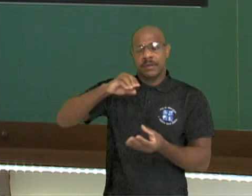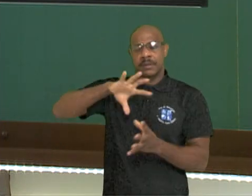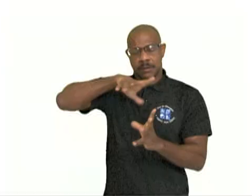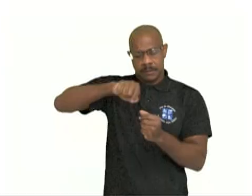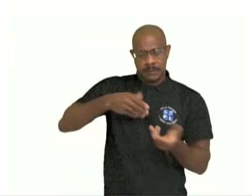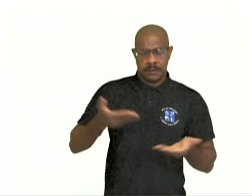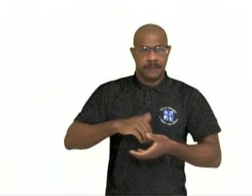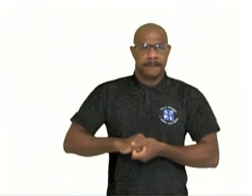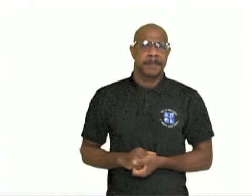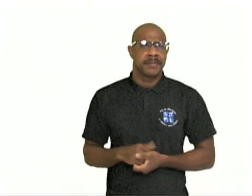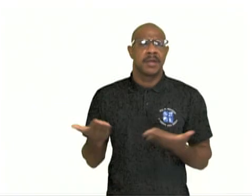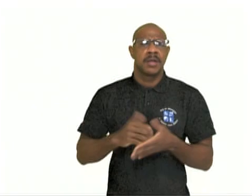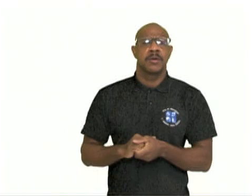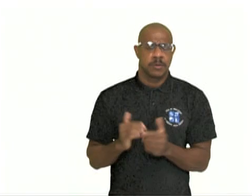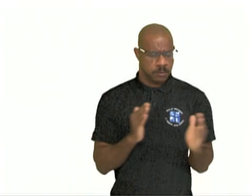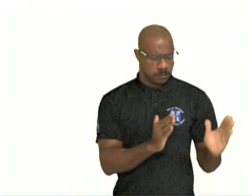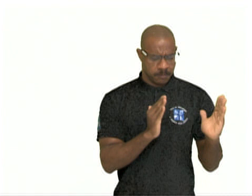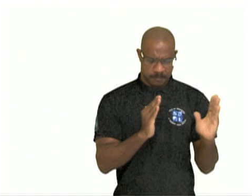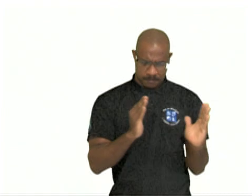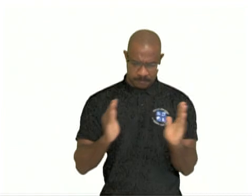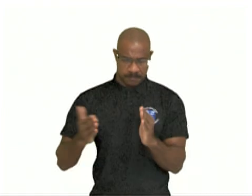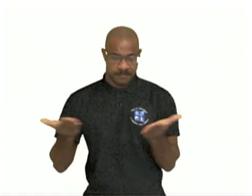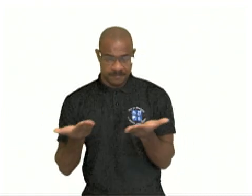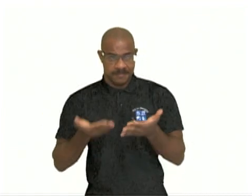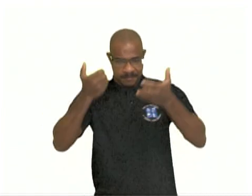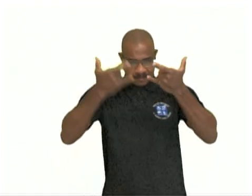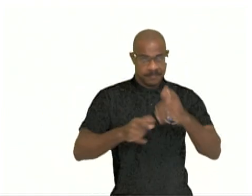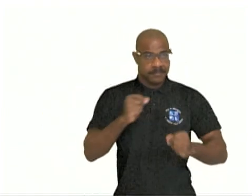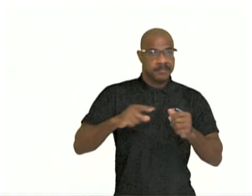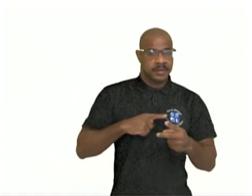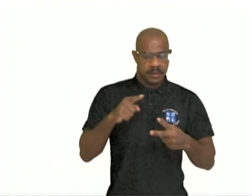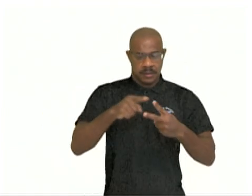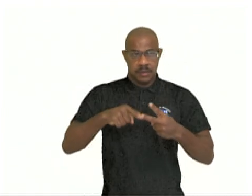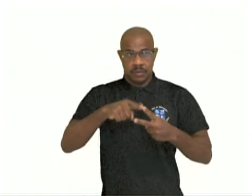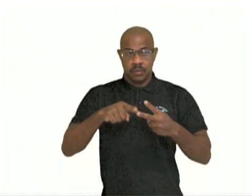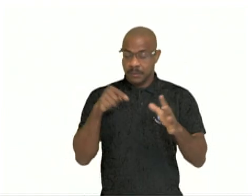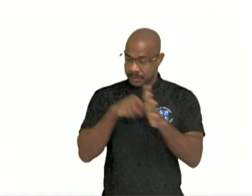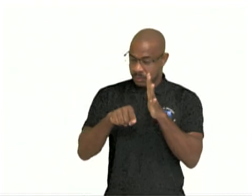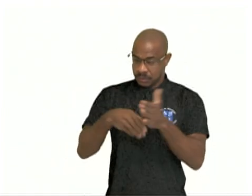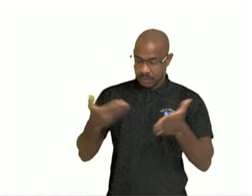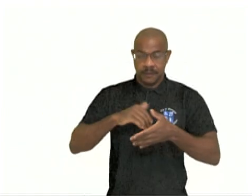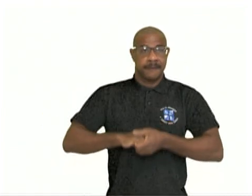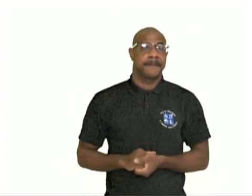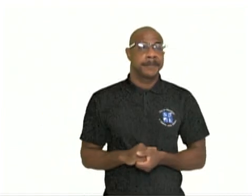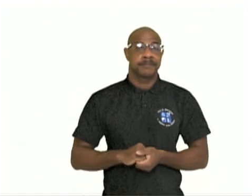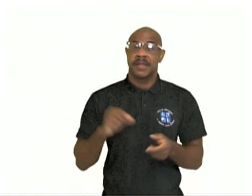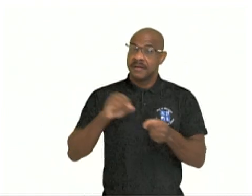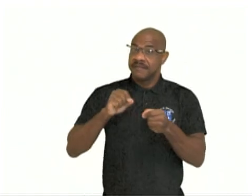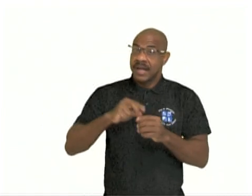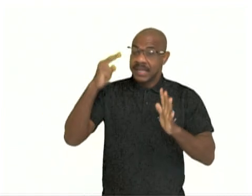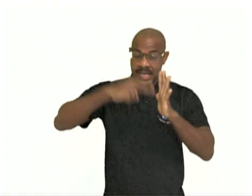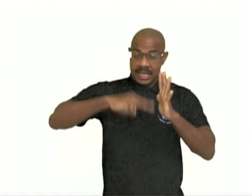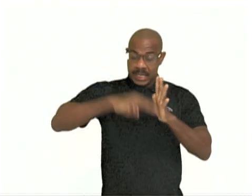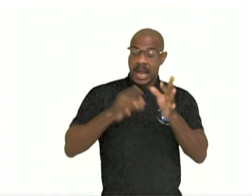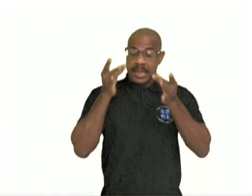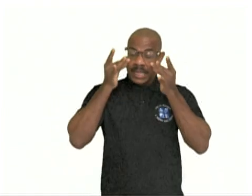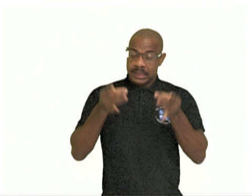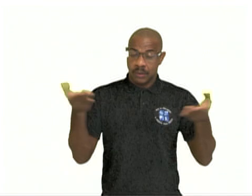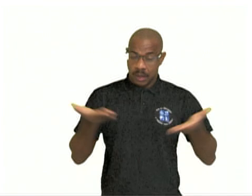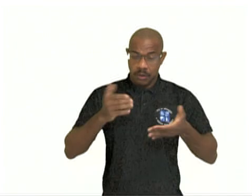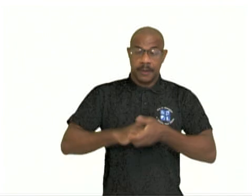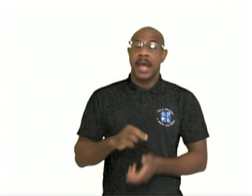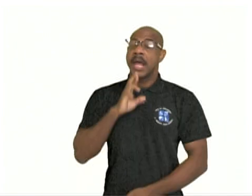ali. Sobre as eras e os períodos geológicos, nós temos duas perguntinhas. Façam a leitura com